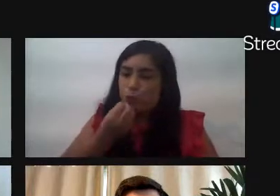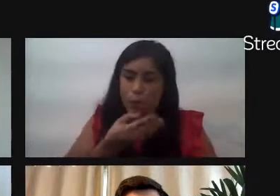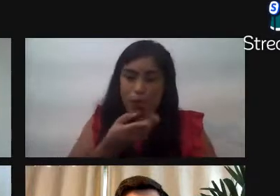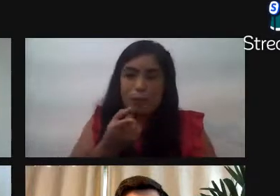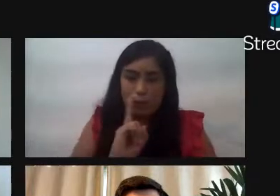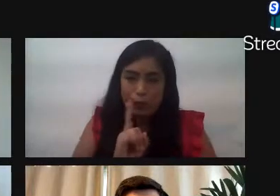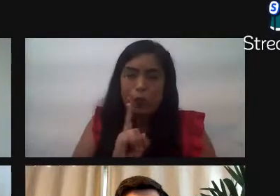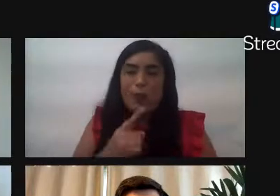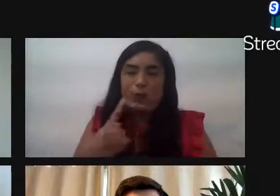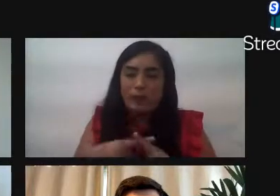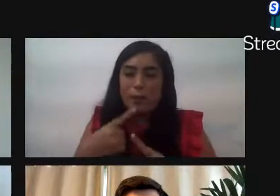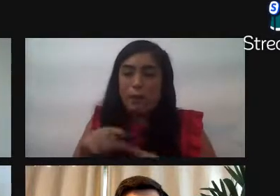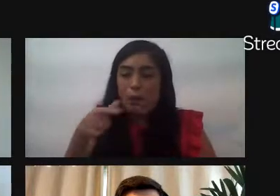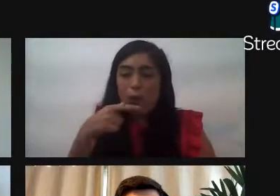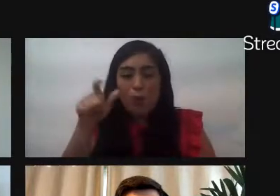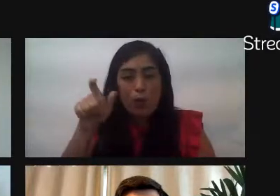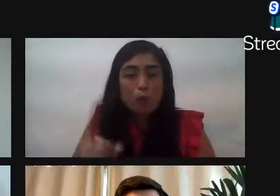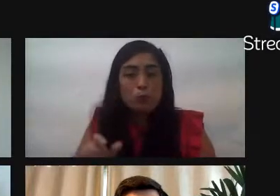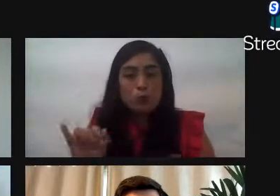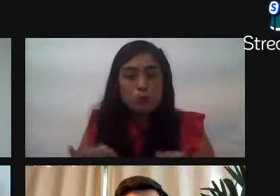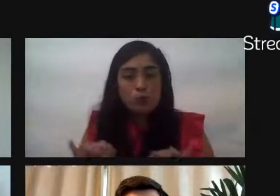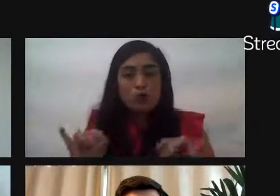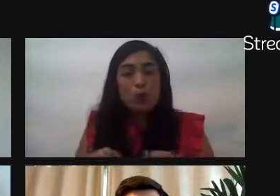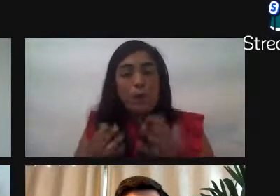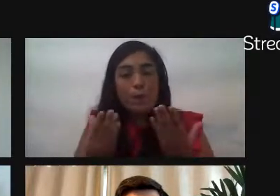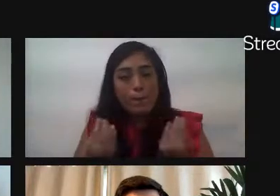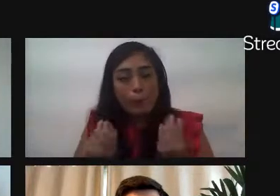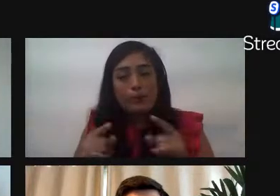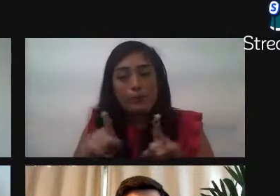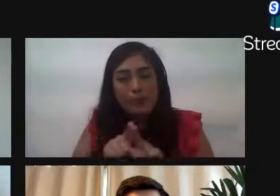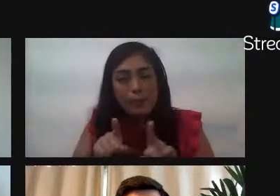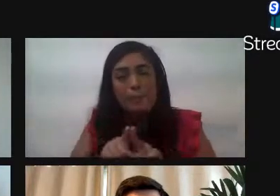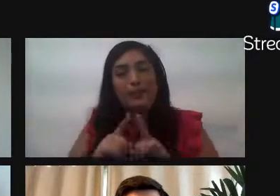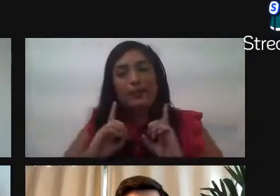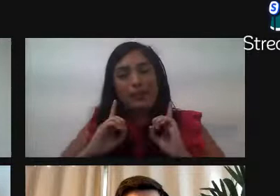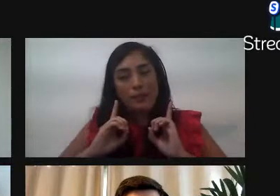muito sofrida e depressiva,